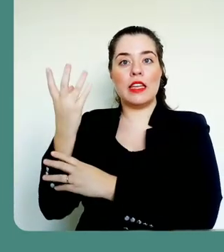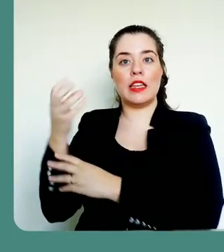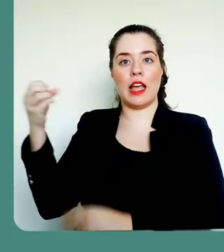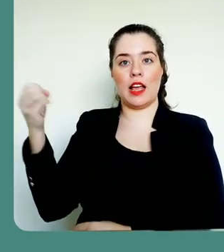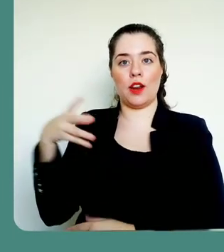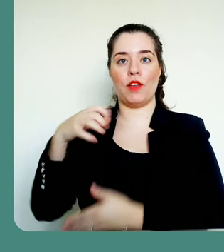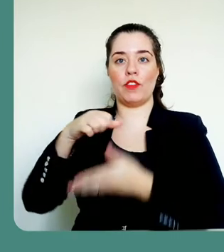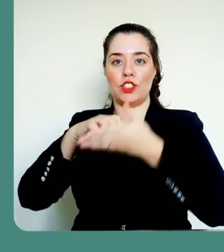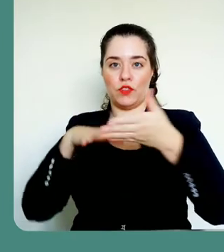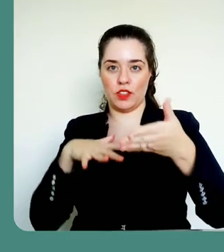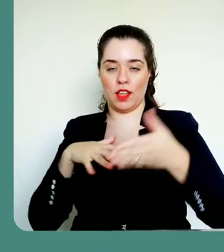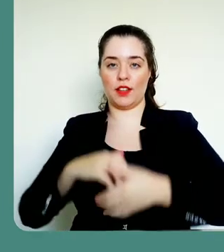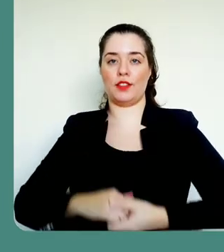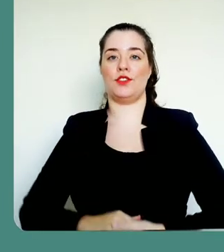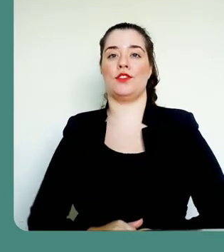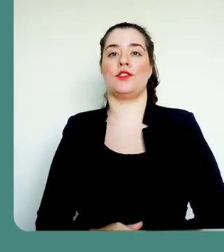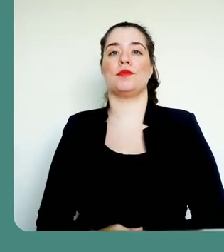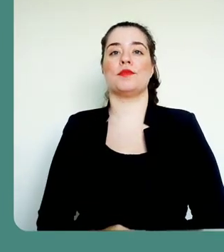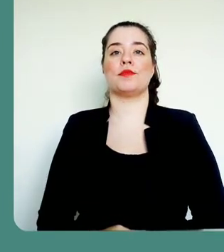atividade.